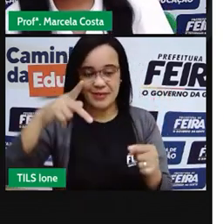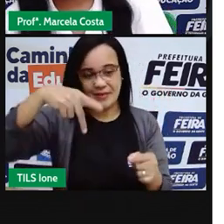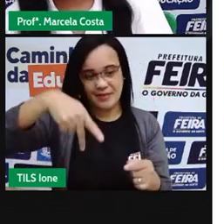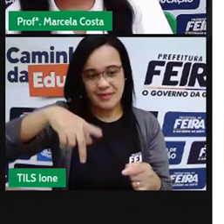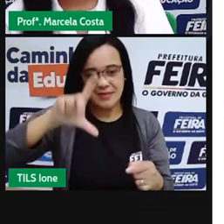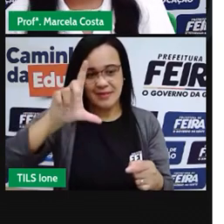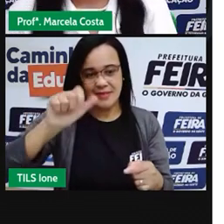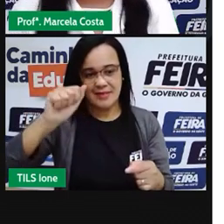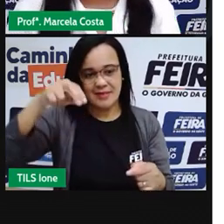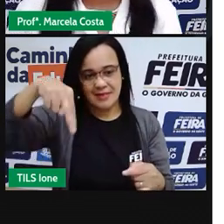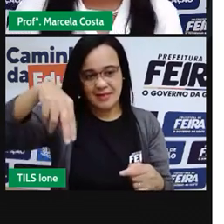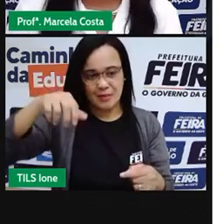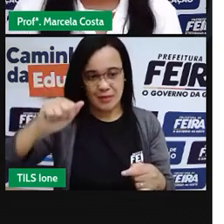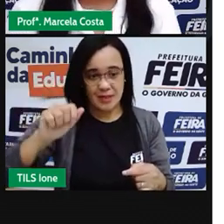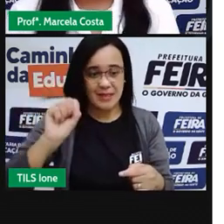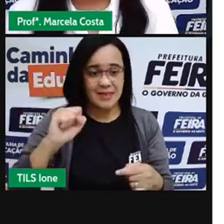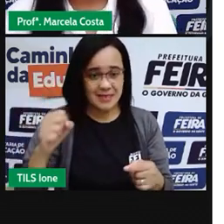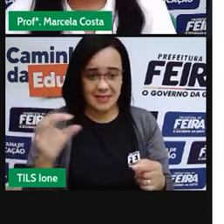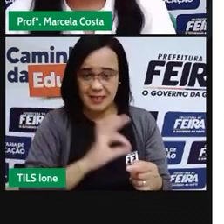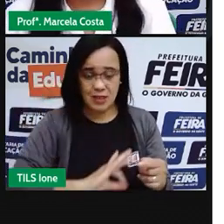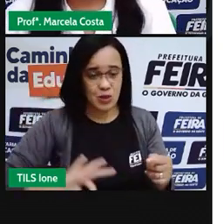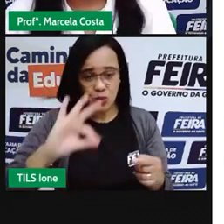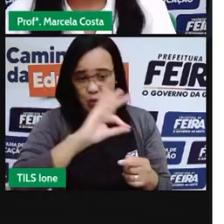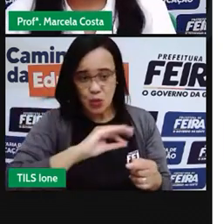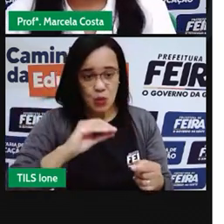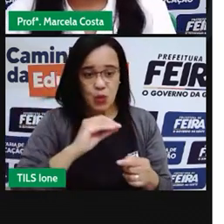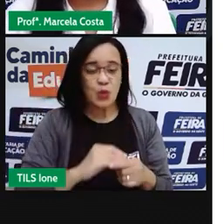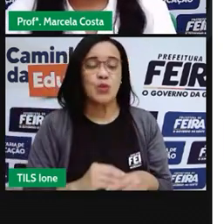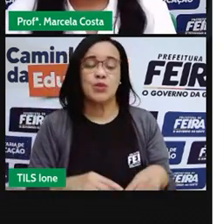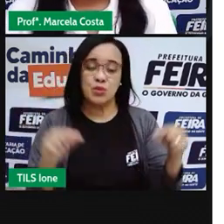Tanto triângulo, quanto quadrado, quanto círculo.